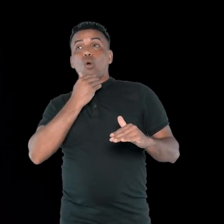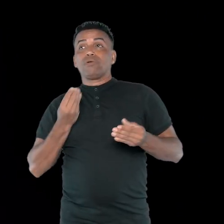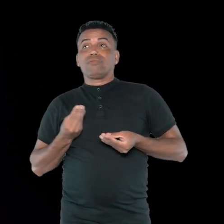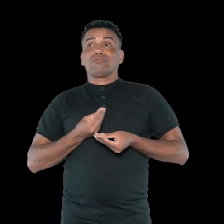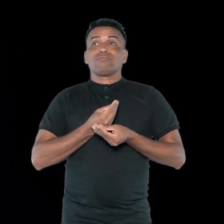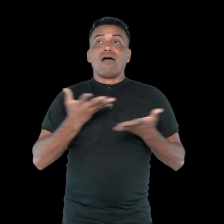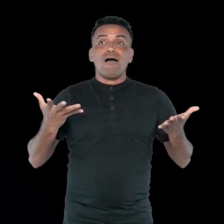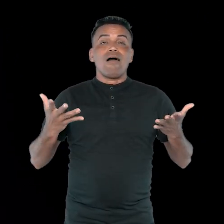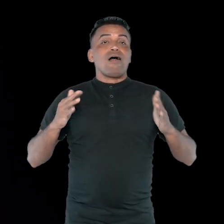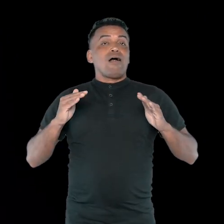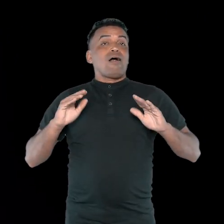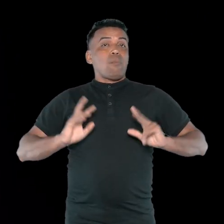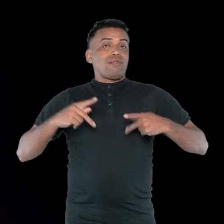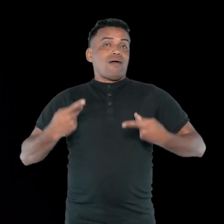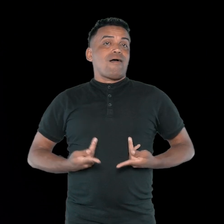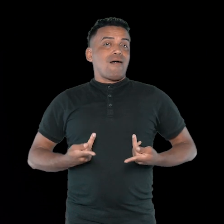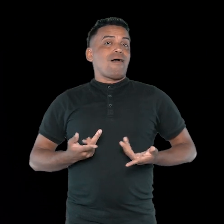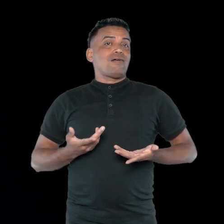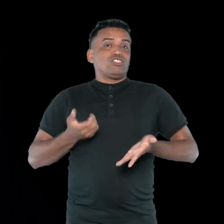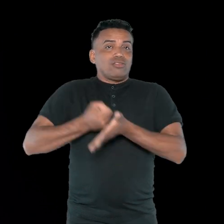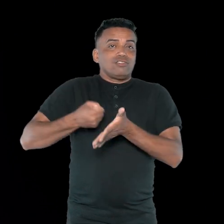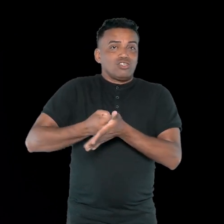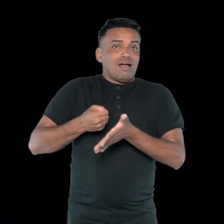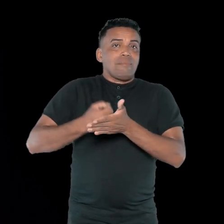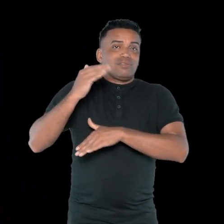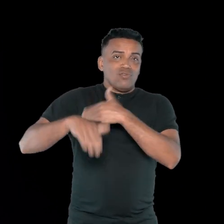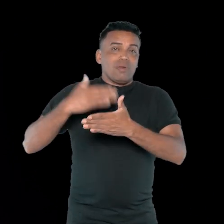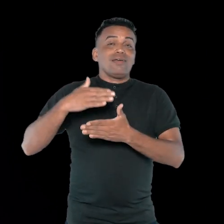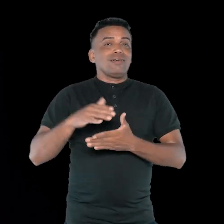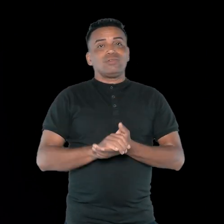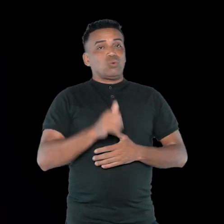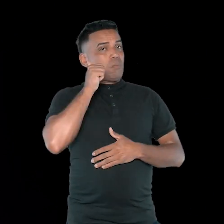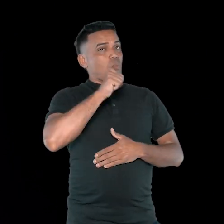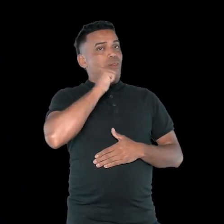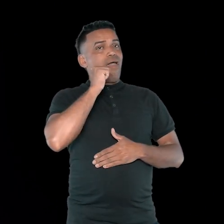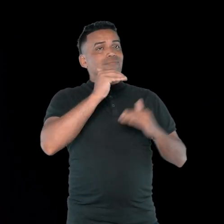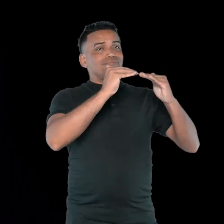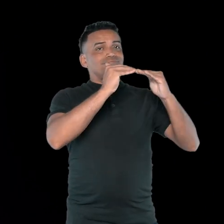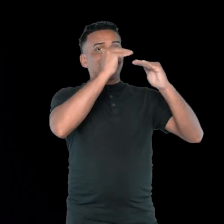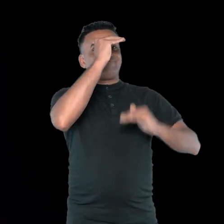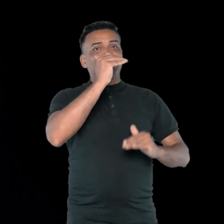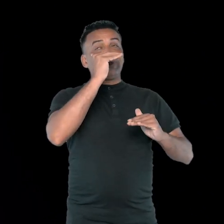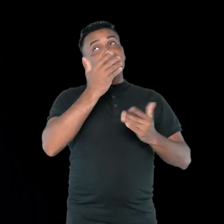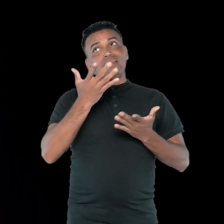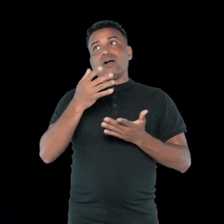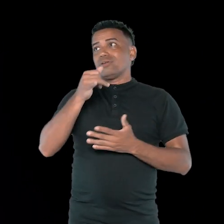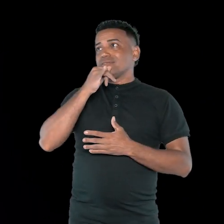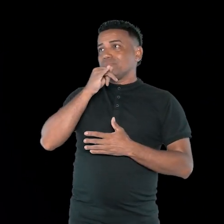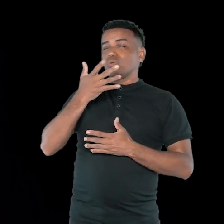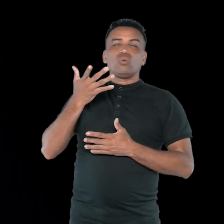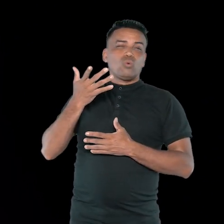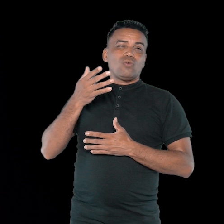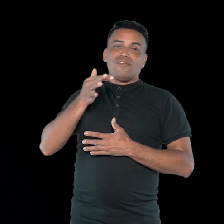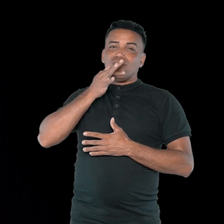a uma pessoa específica. E esses são os pontos curiosos do Freud, como ele tenta fazer isso acontecer, e tem até as